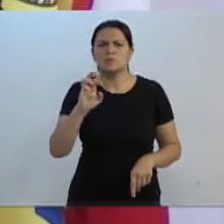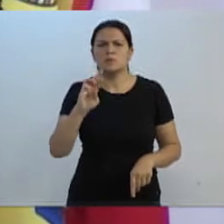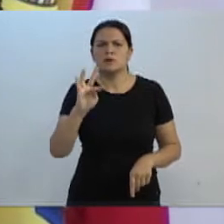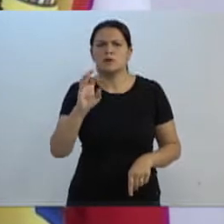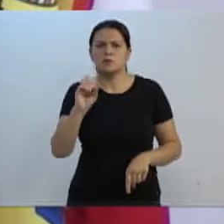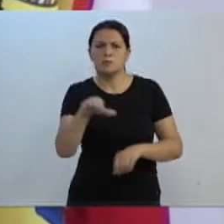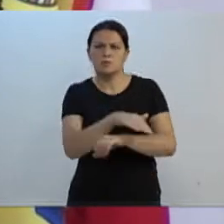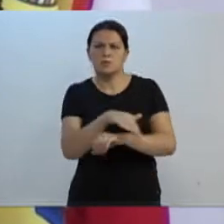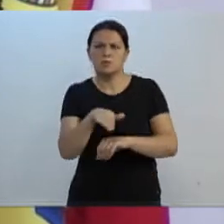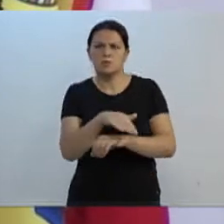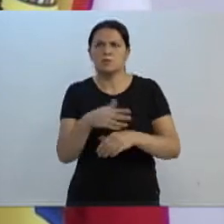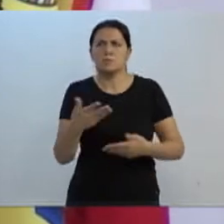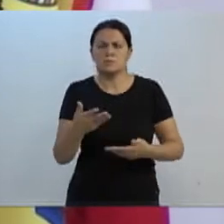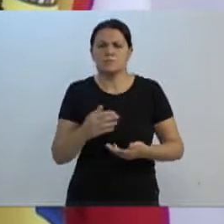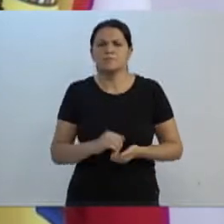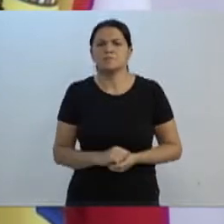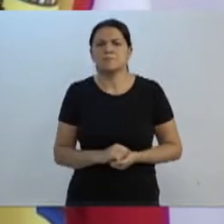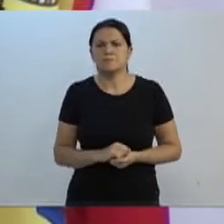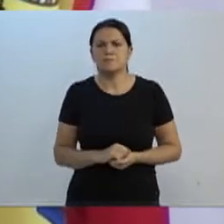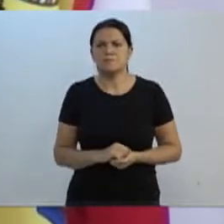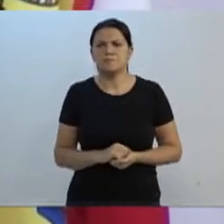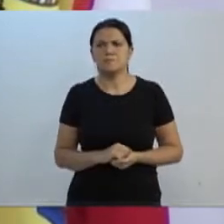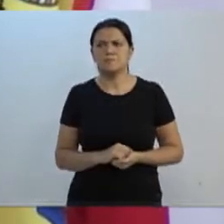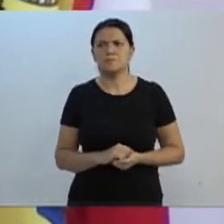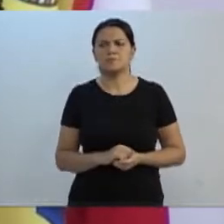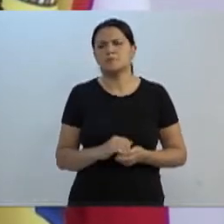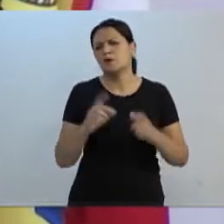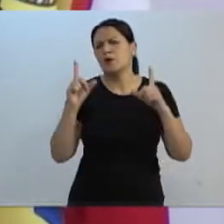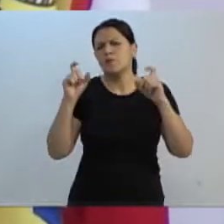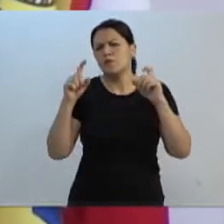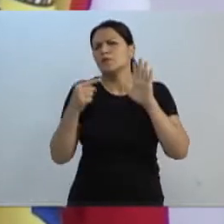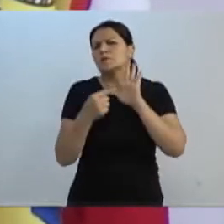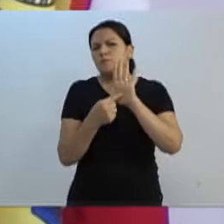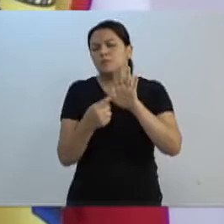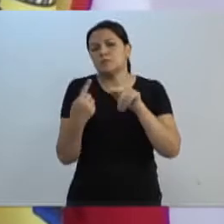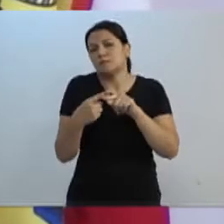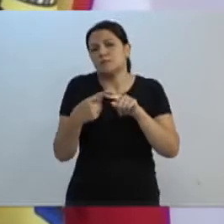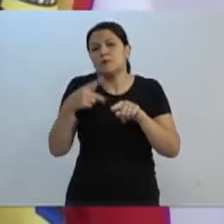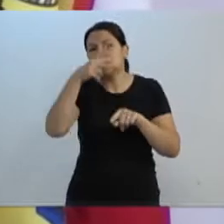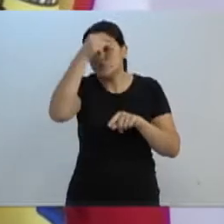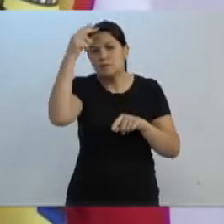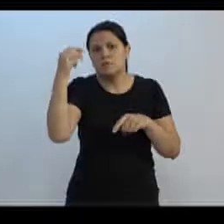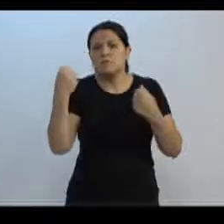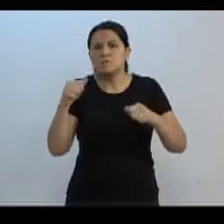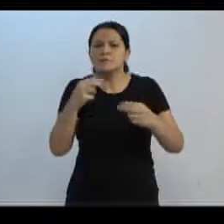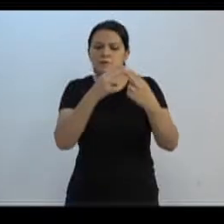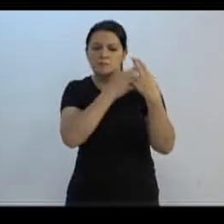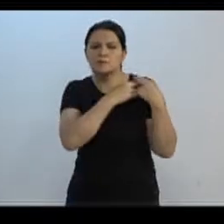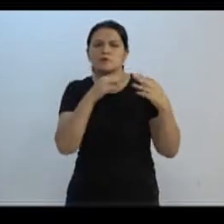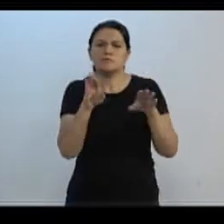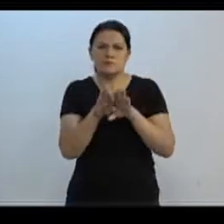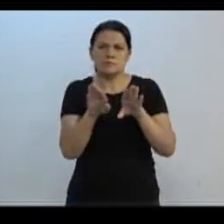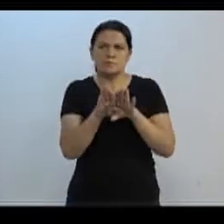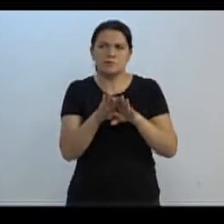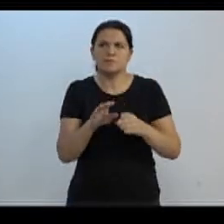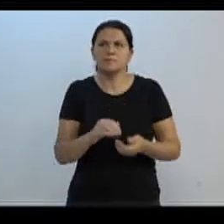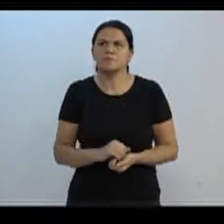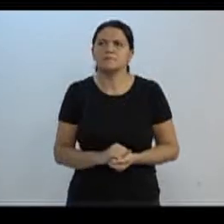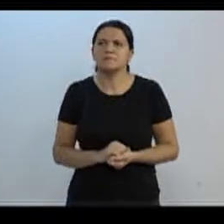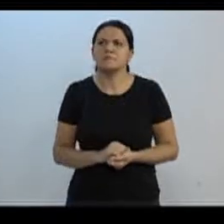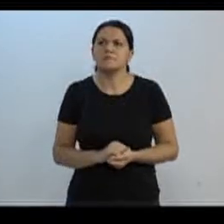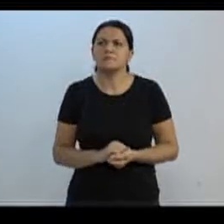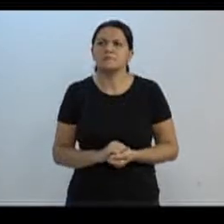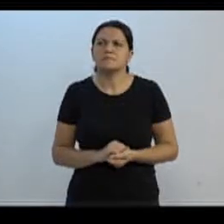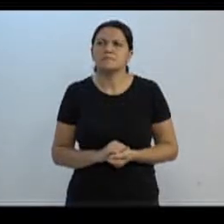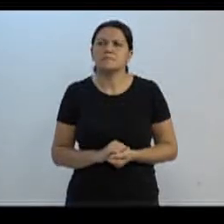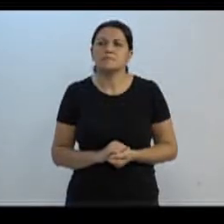esse terreno é público. Por favor, Arice, fizesse a gentileza. Eu estou só pegando uma foto só para mostrar, porque a prefeitura também tem que fazer a sua parte. O é público é público e tem que fazer aqui. Diz que esse